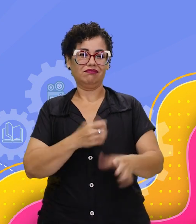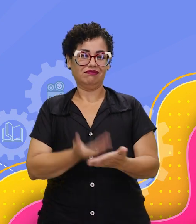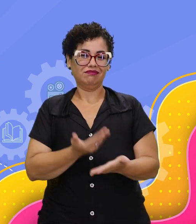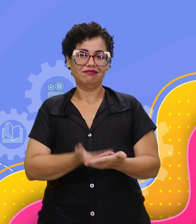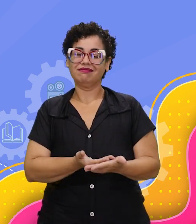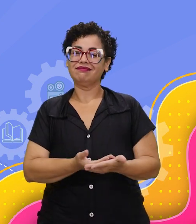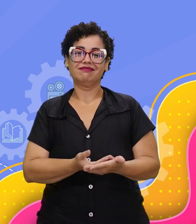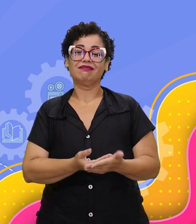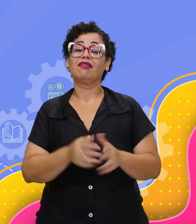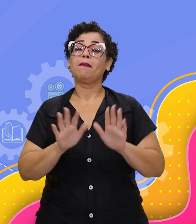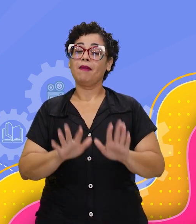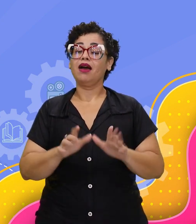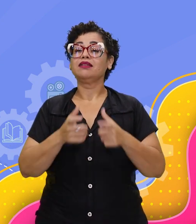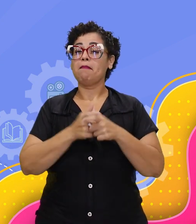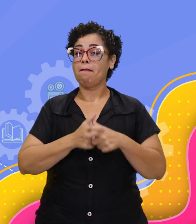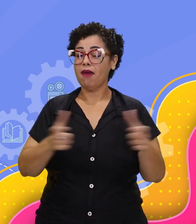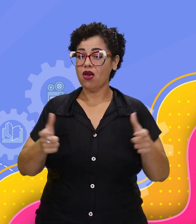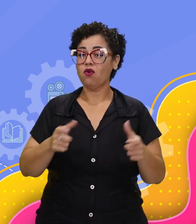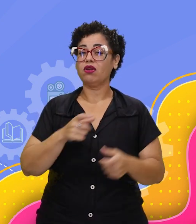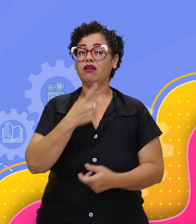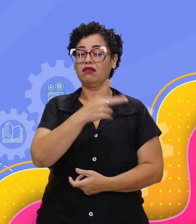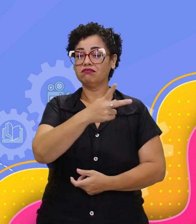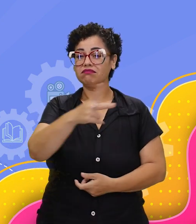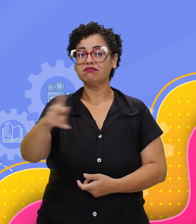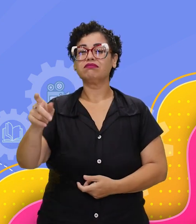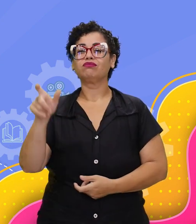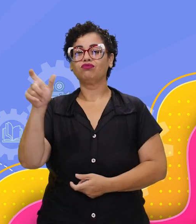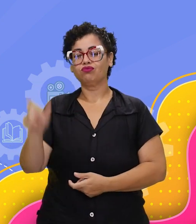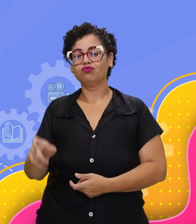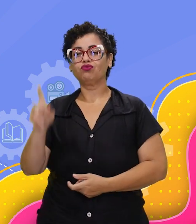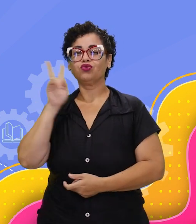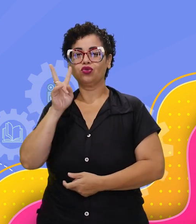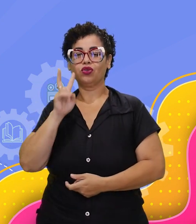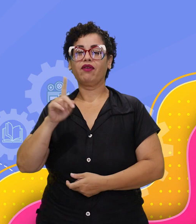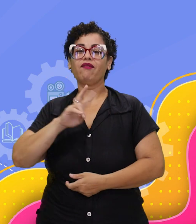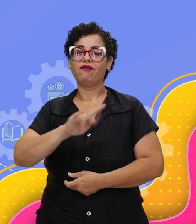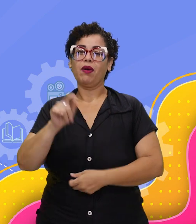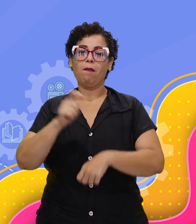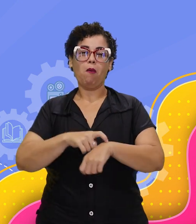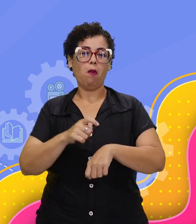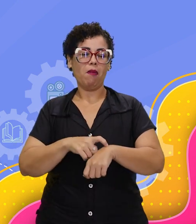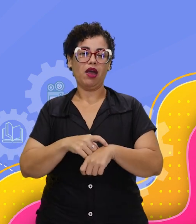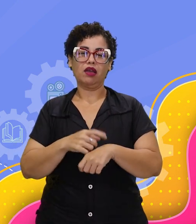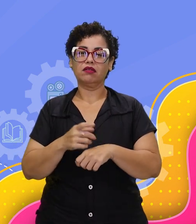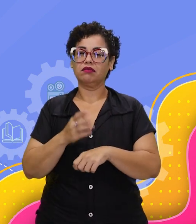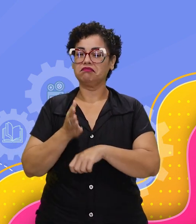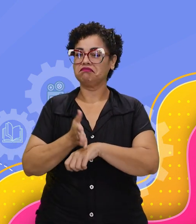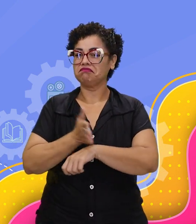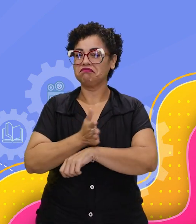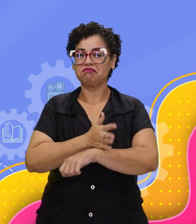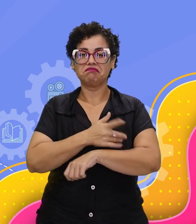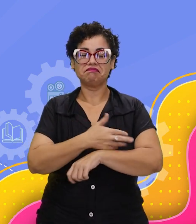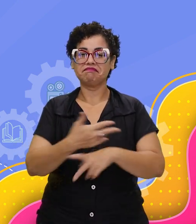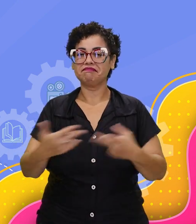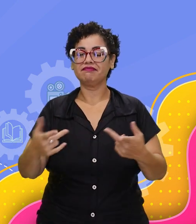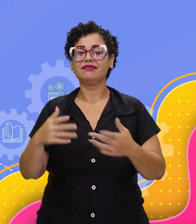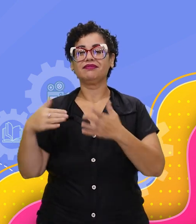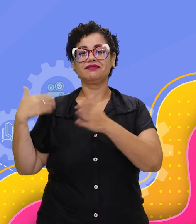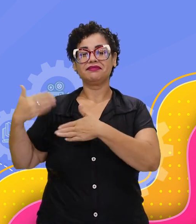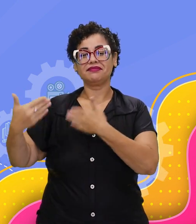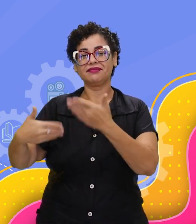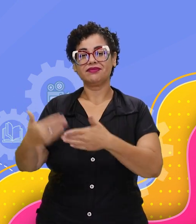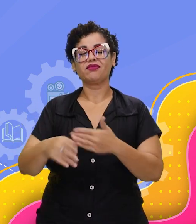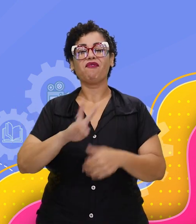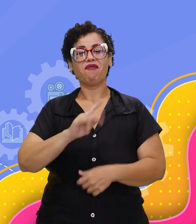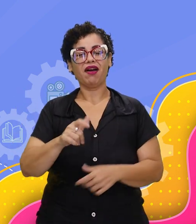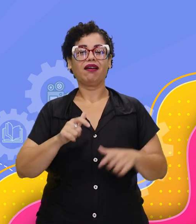embora grande parte dos historiadores vão, em algum momento de suas vidas, em algum momento de suas carreiras, pelo menos,